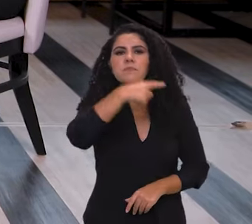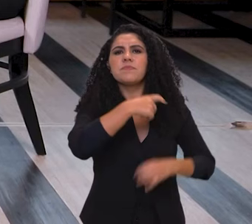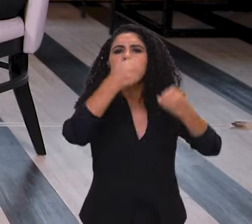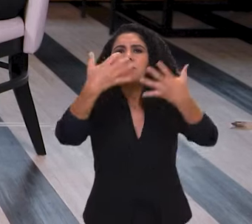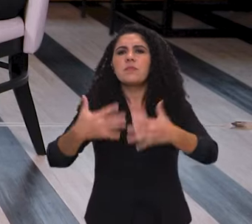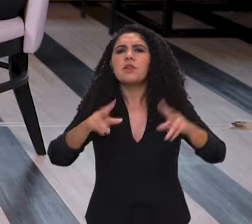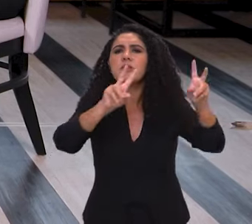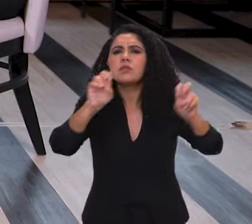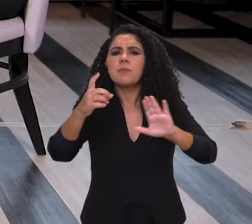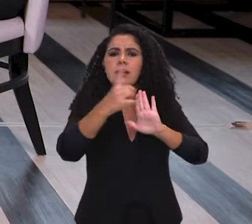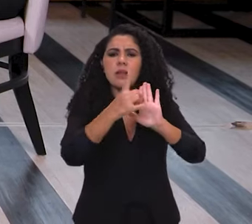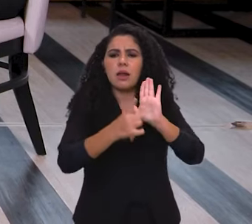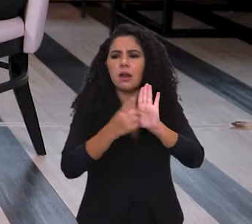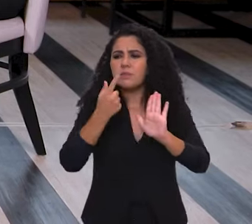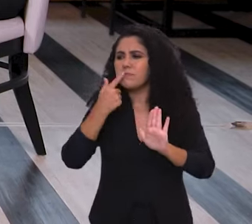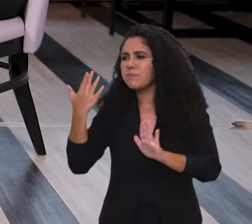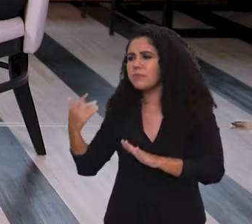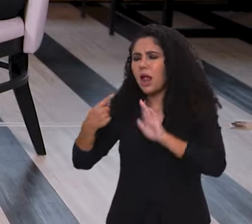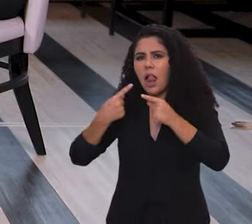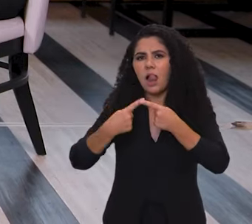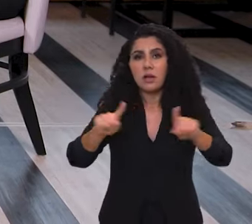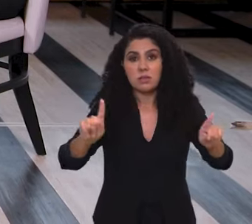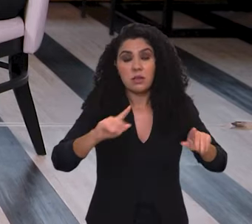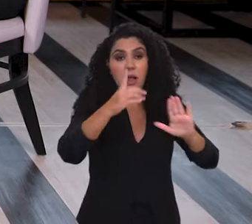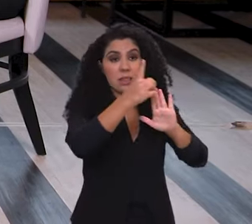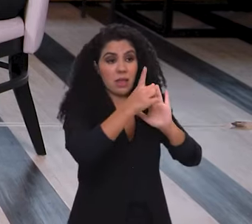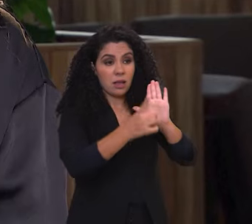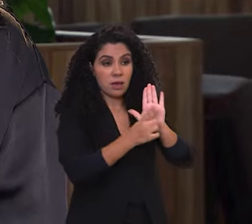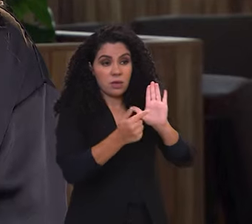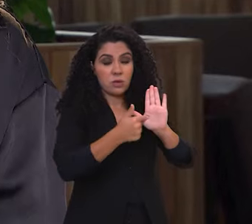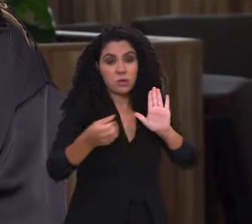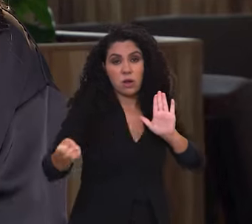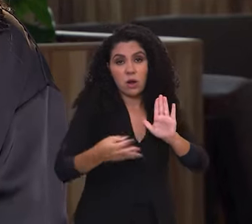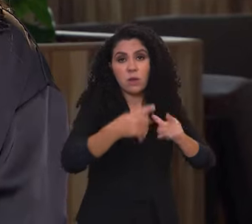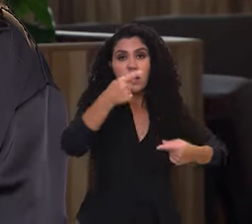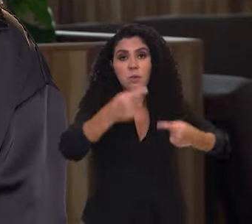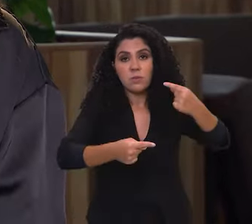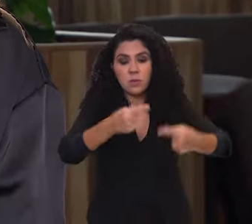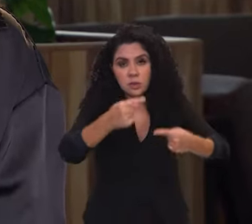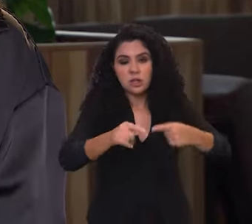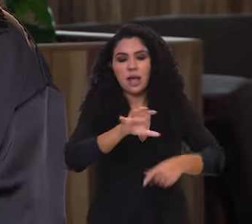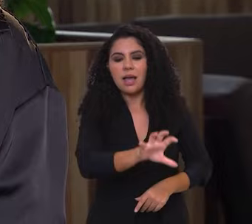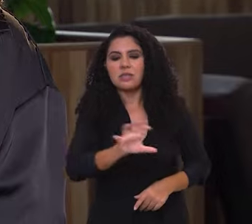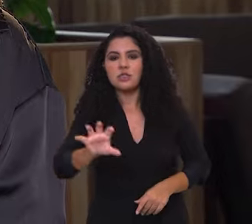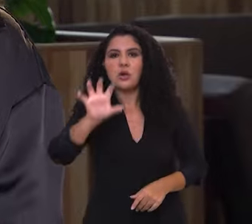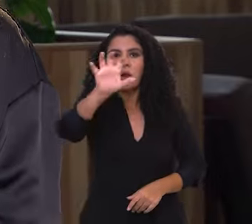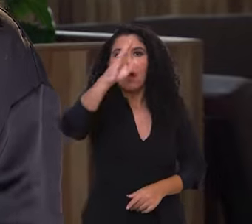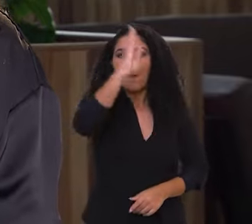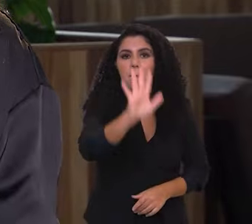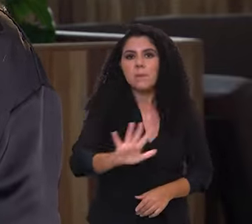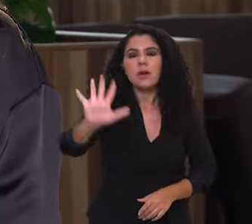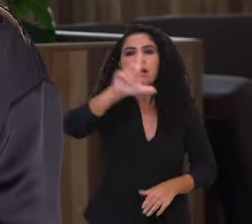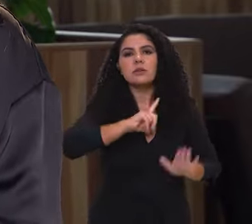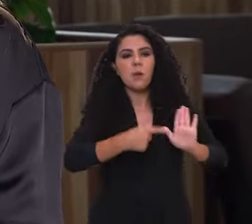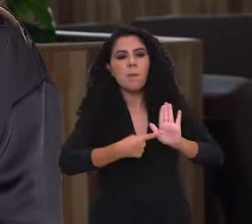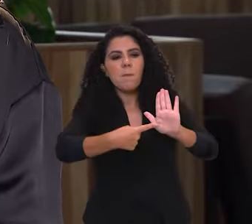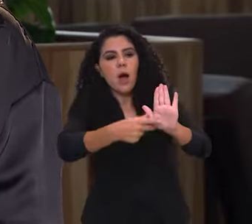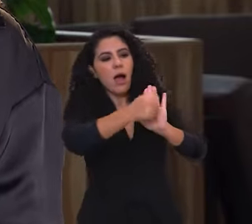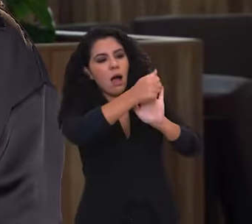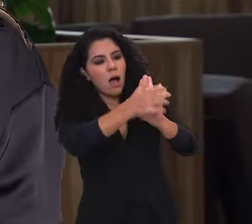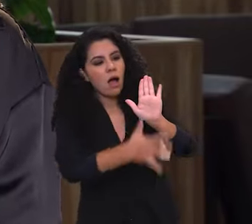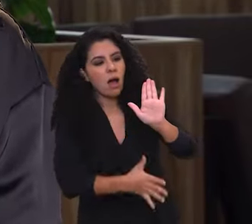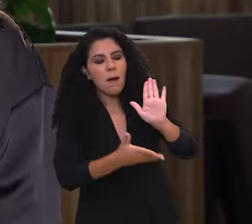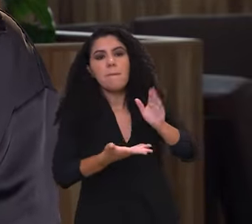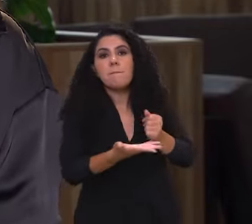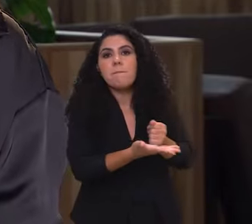que foi publicado recentemente? Esse decreto da nova política regional brasileira, ele traz algumas diretrizes